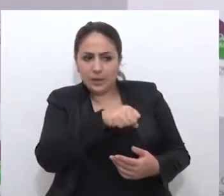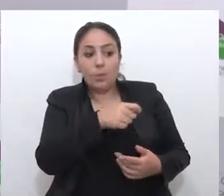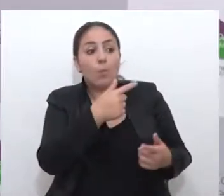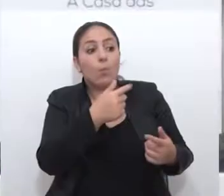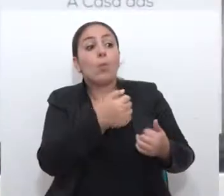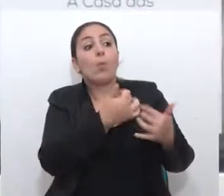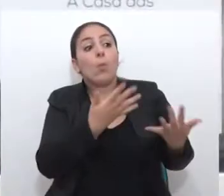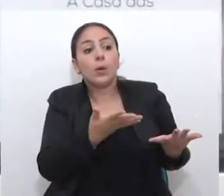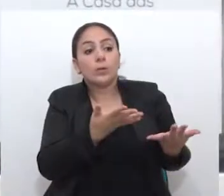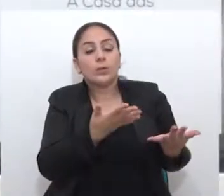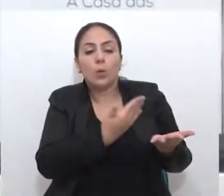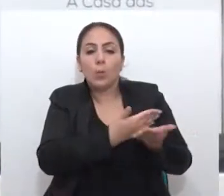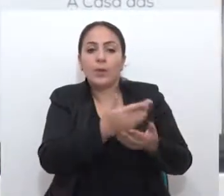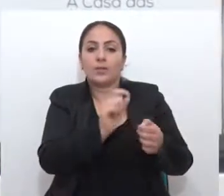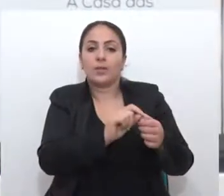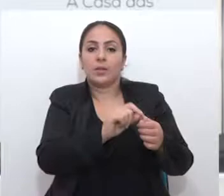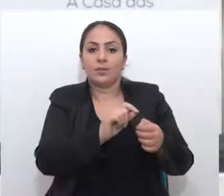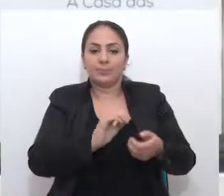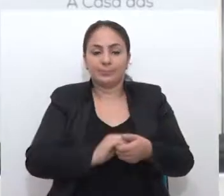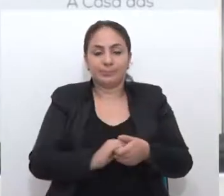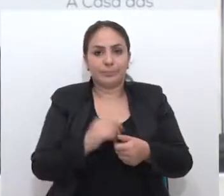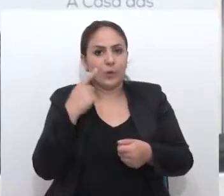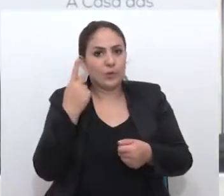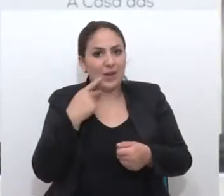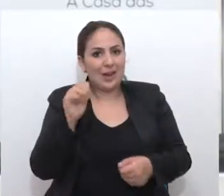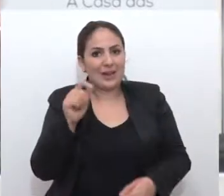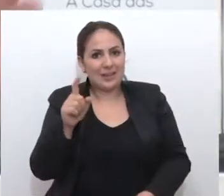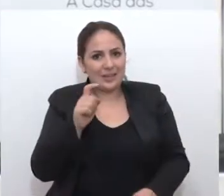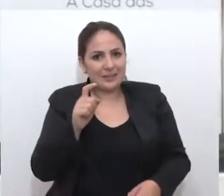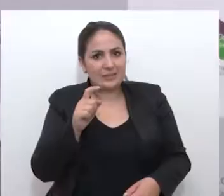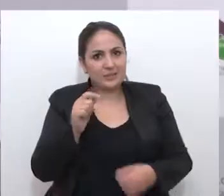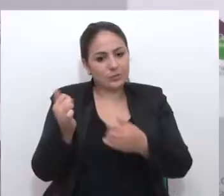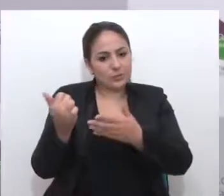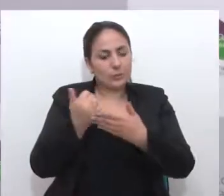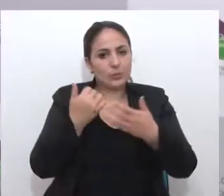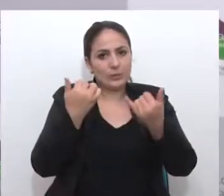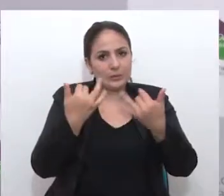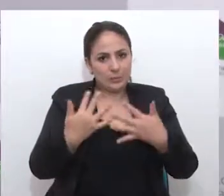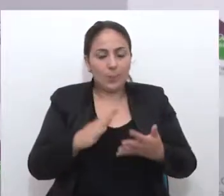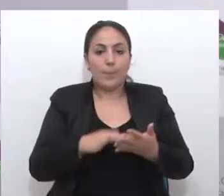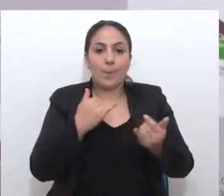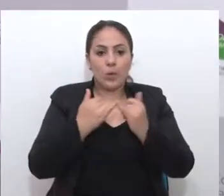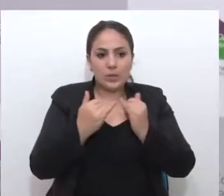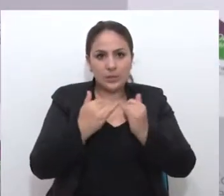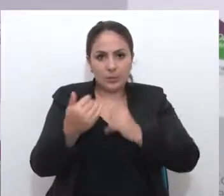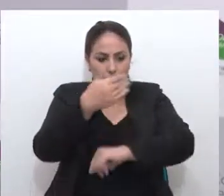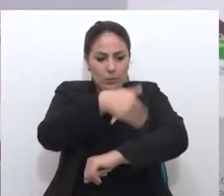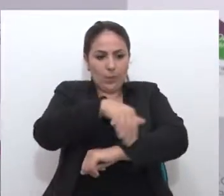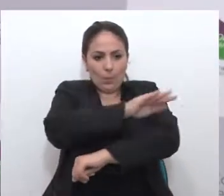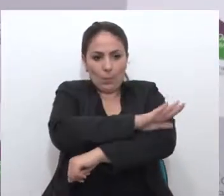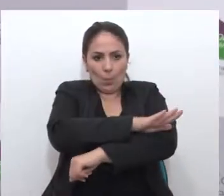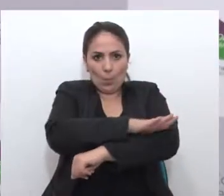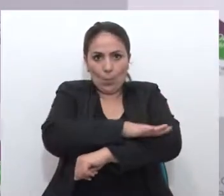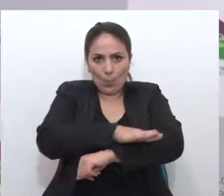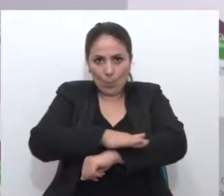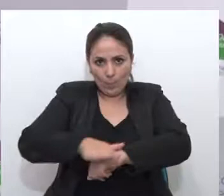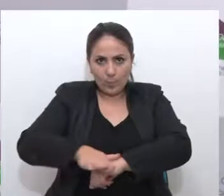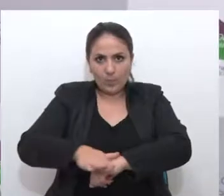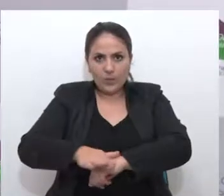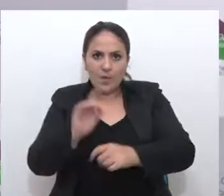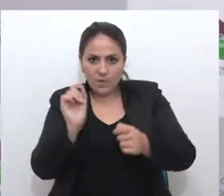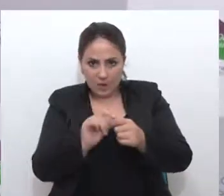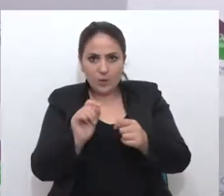vai fazer. E o vereador Alex Necker trouxe um exemplo. O asfaltamento de uma via vai ser feito, o Executivo diz,